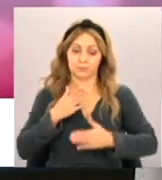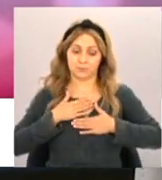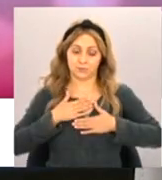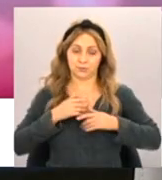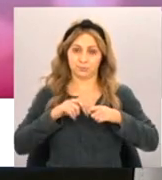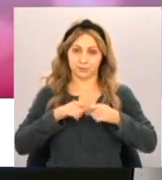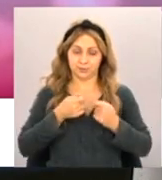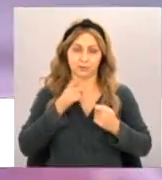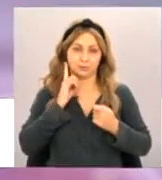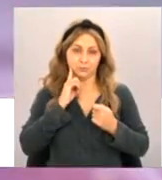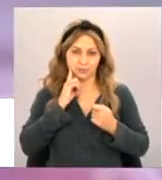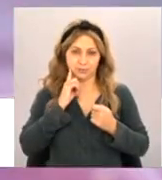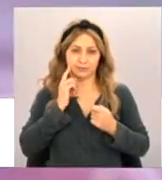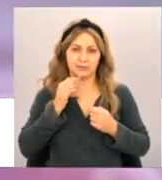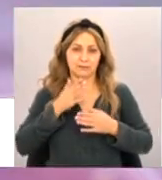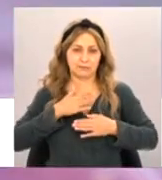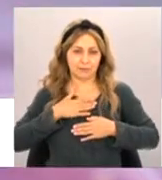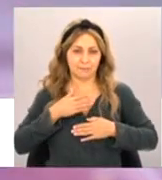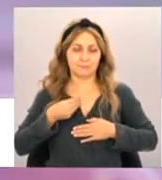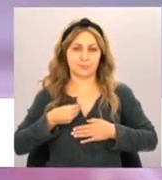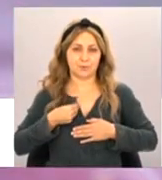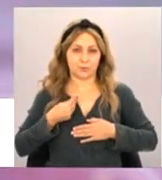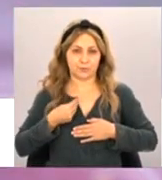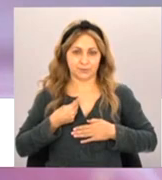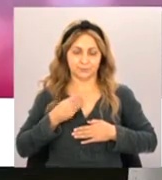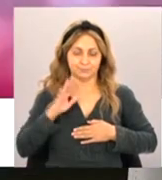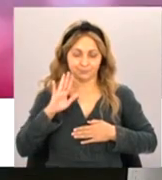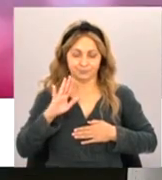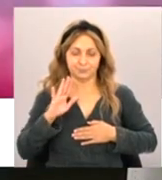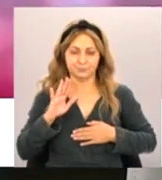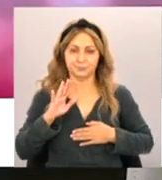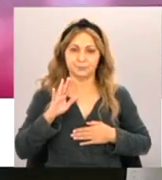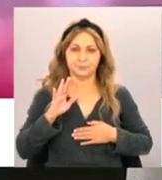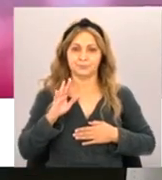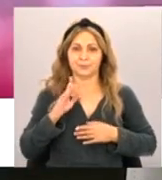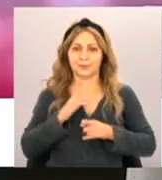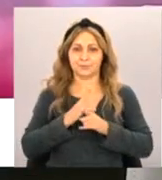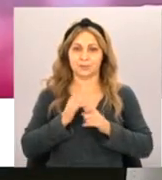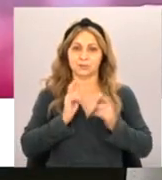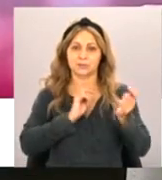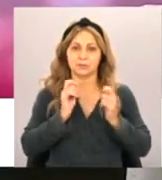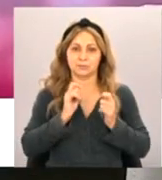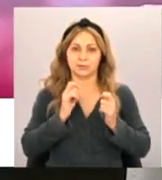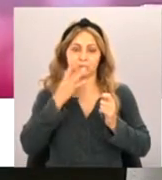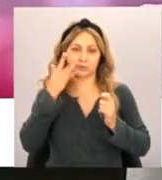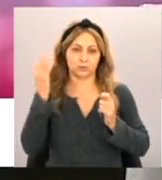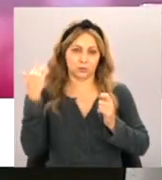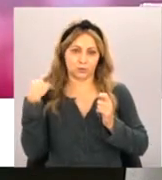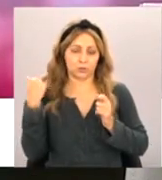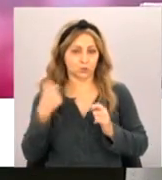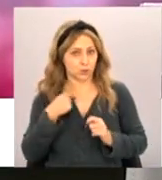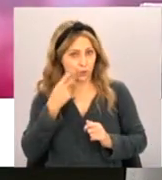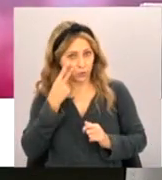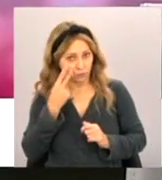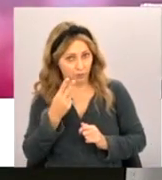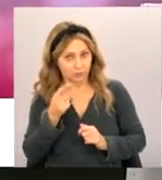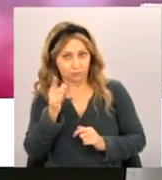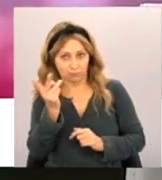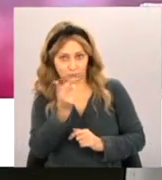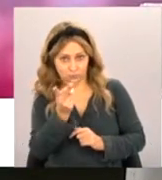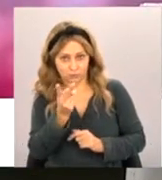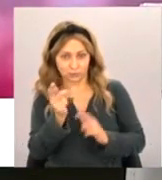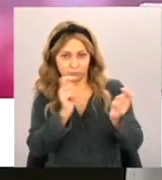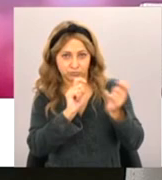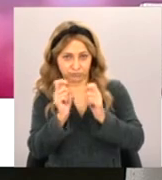que que me preocupou um pouco e dormir até no de vaso com António Costa que assistir com Com muito gosto e com muita atenção